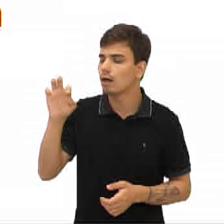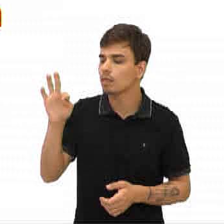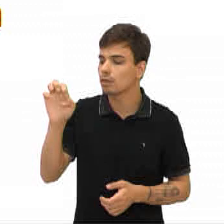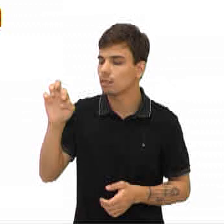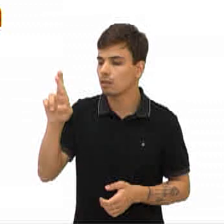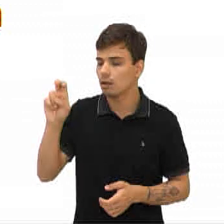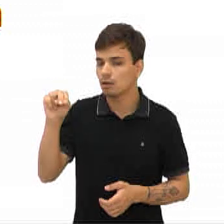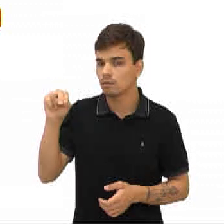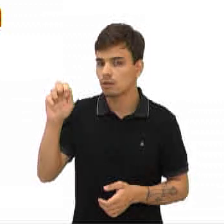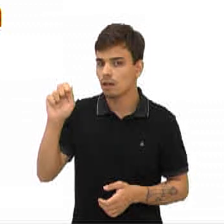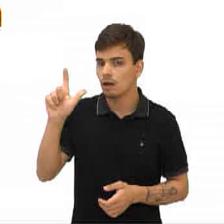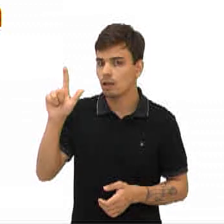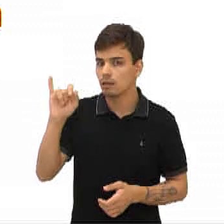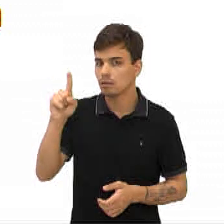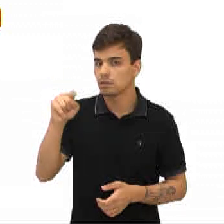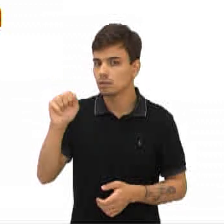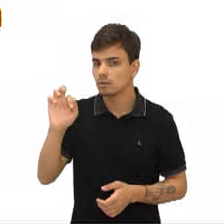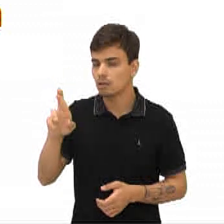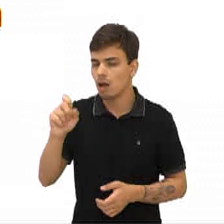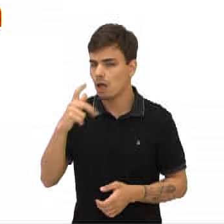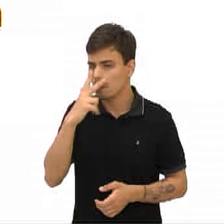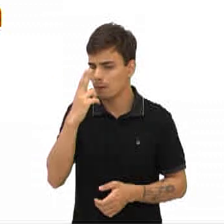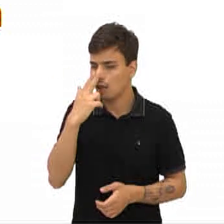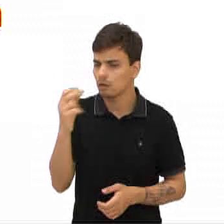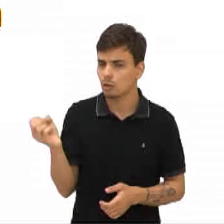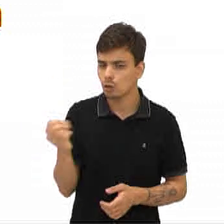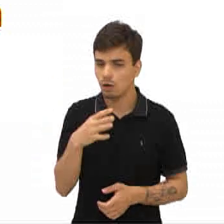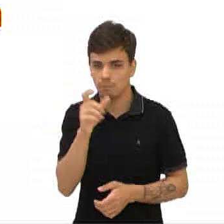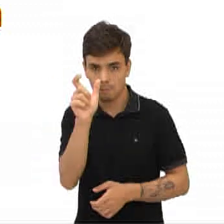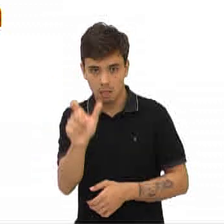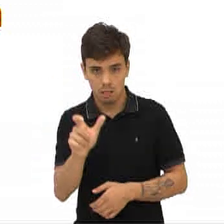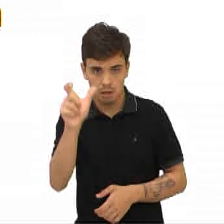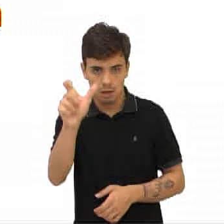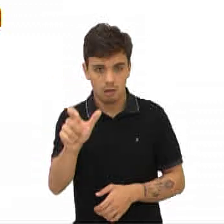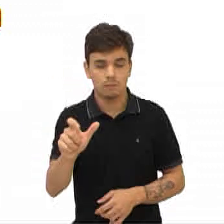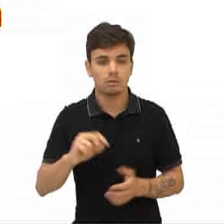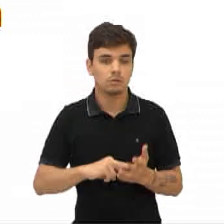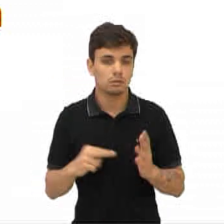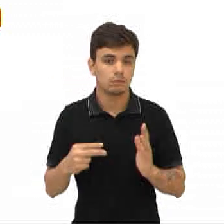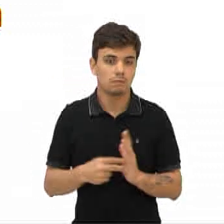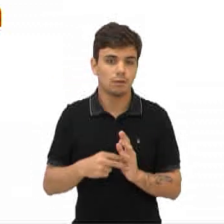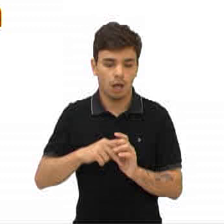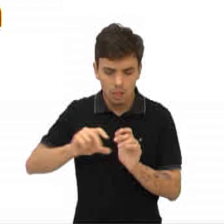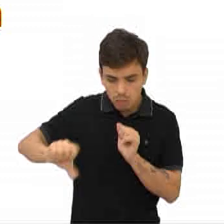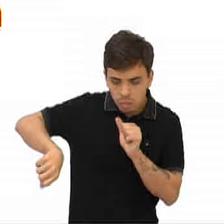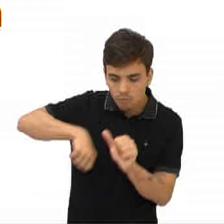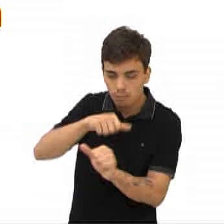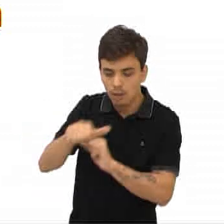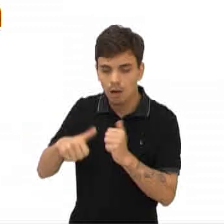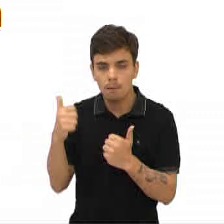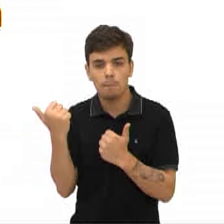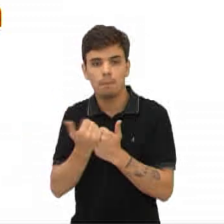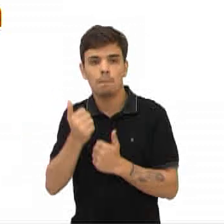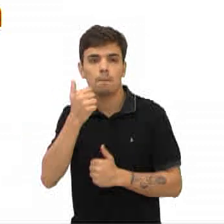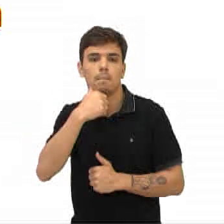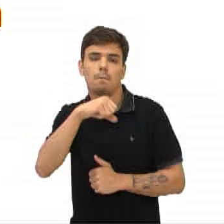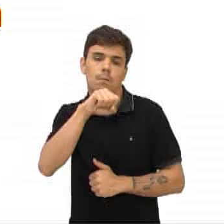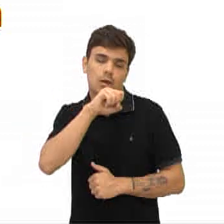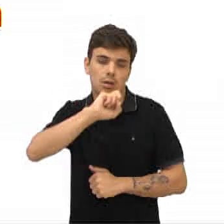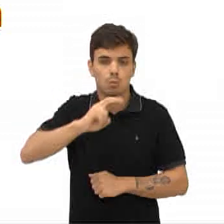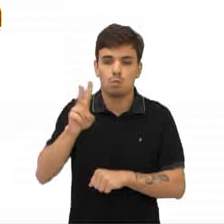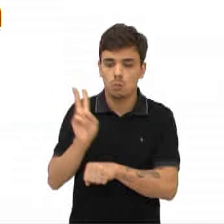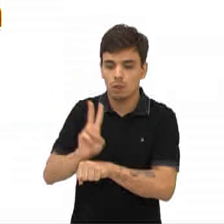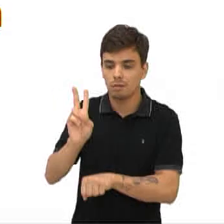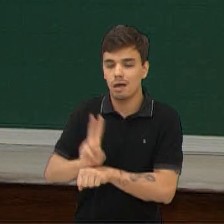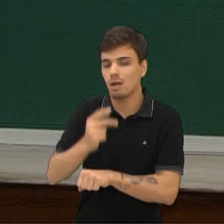maternalizar é um neologismo, uma palavra nova até, né? Que se refere a se tornar mãe ou cuidar como mãe,